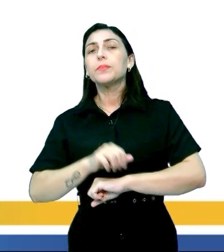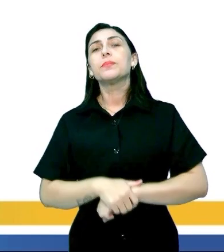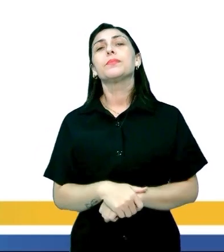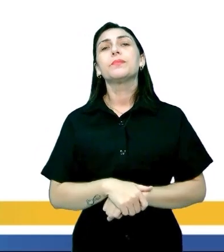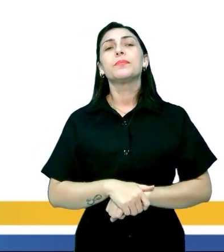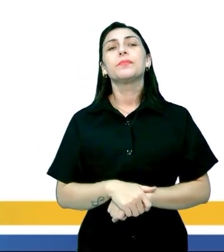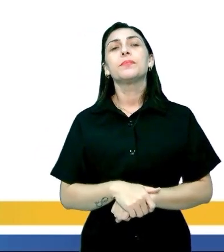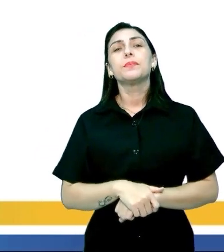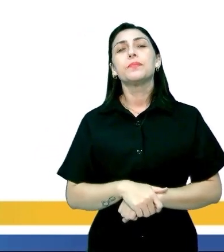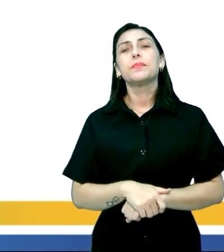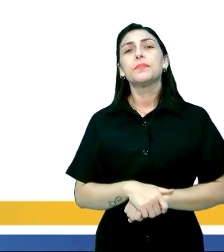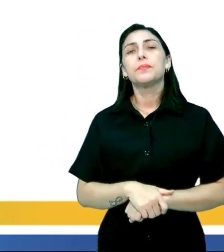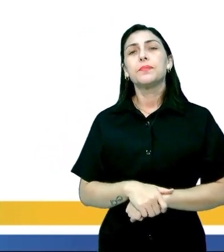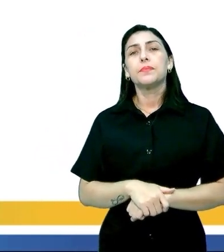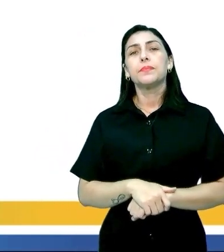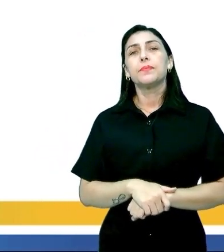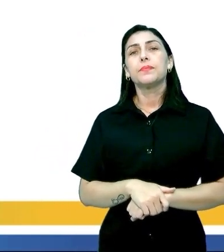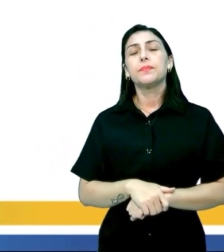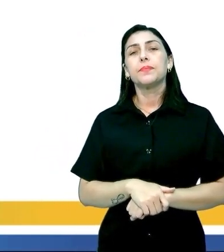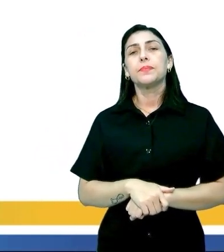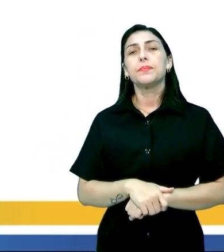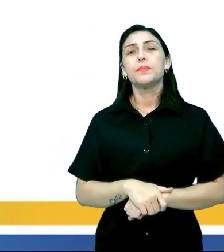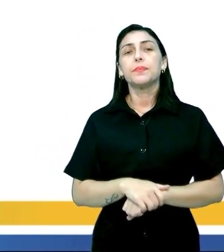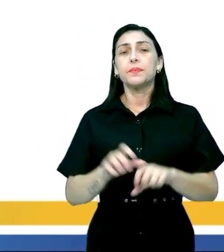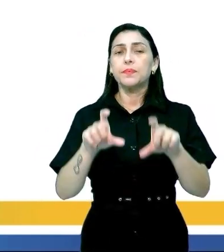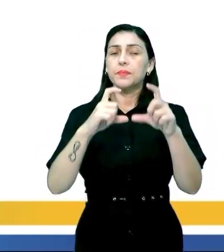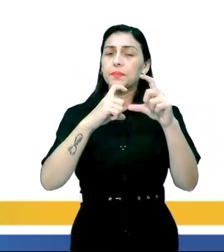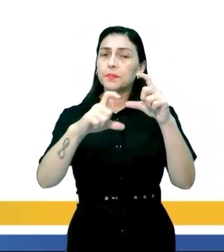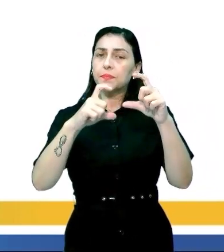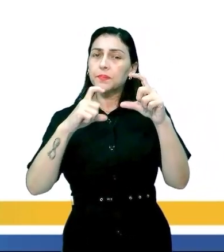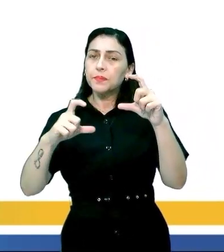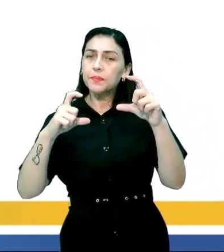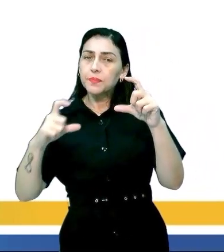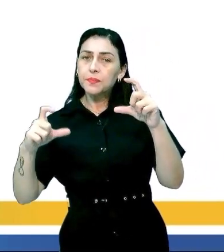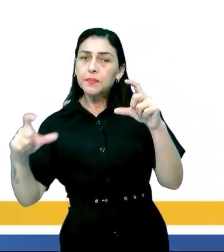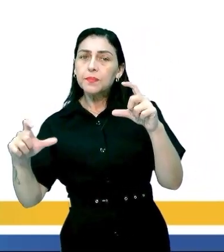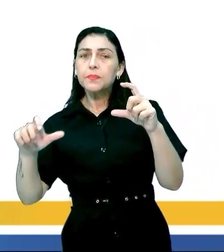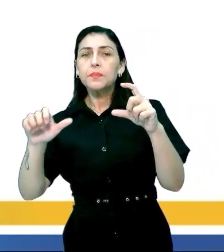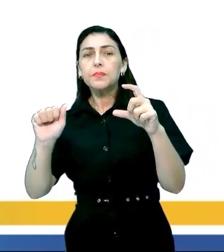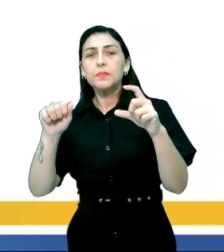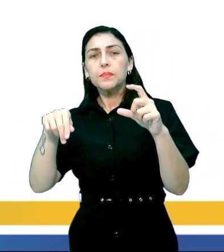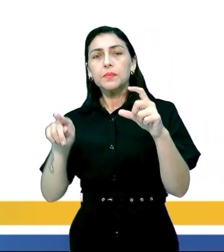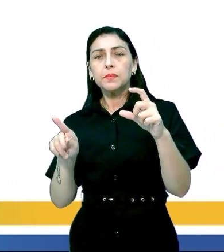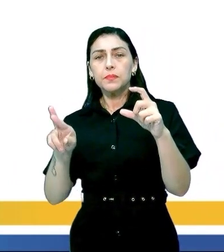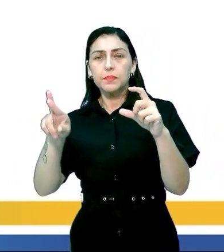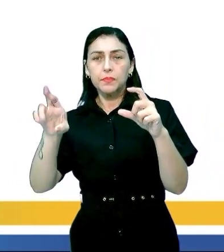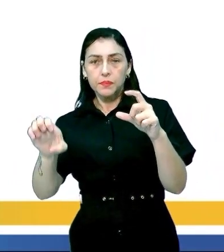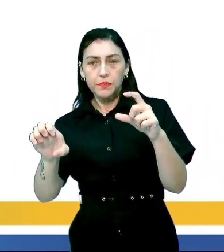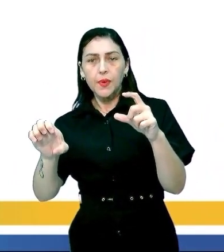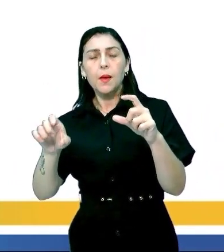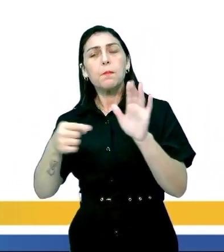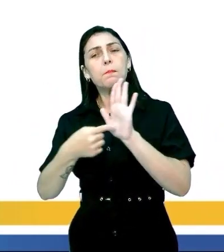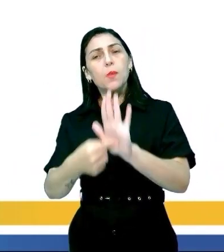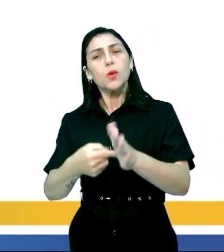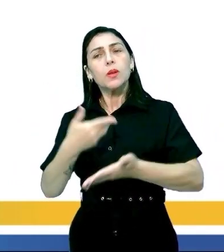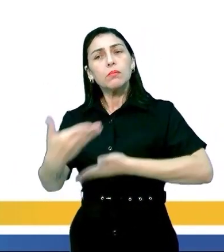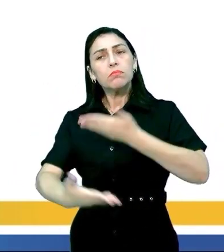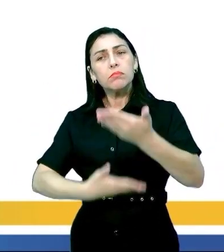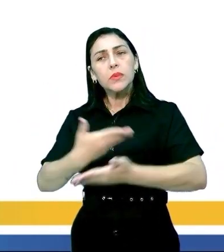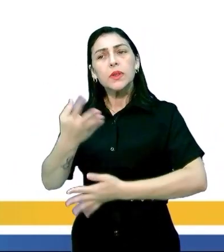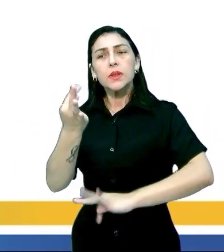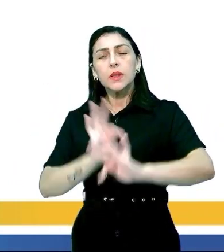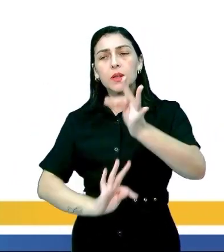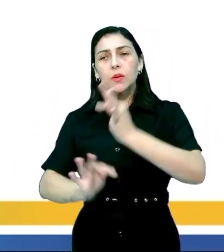XIX. Vamos avançar? A tirinha do cartunista André Dahmer estabelece uma